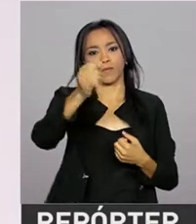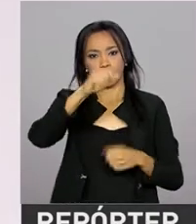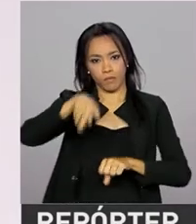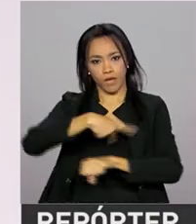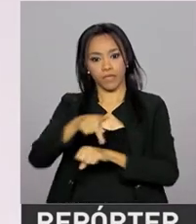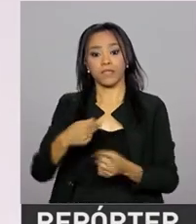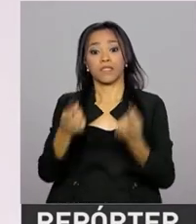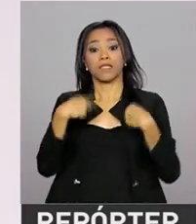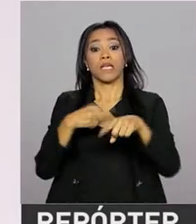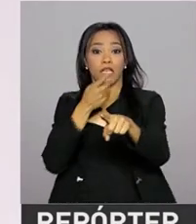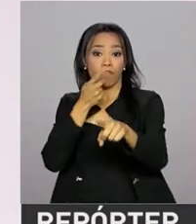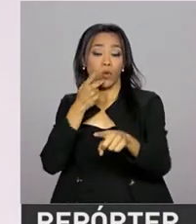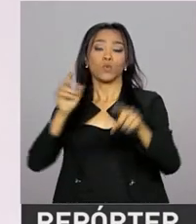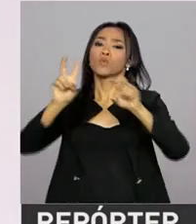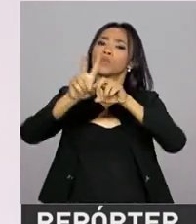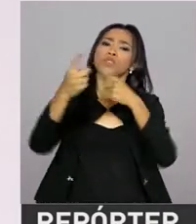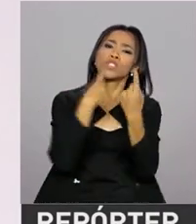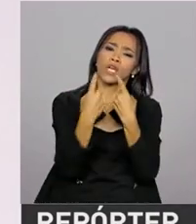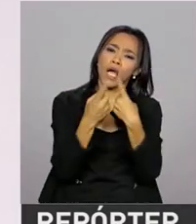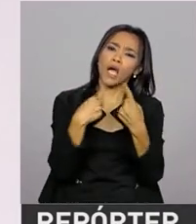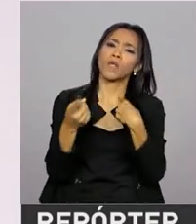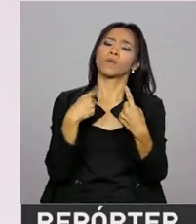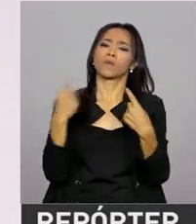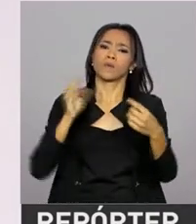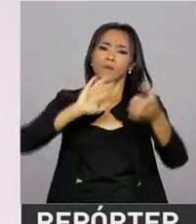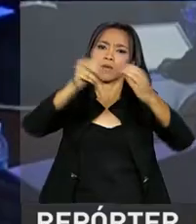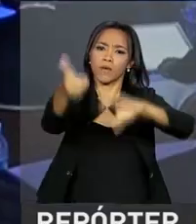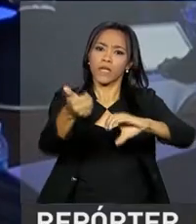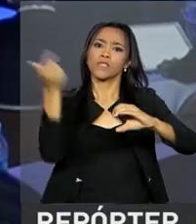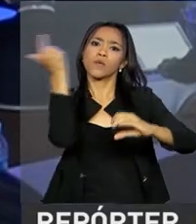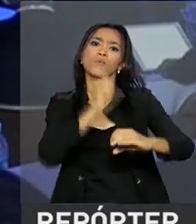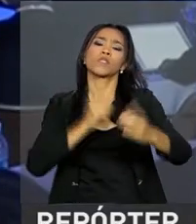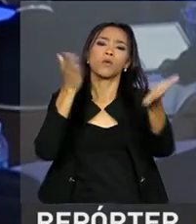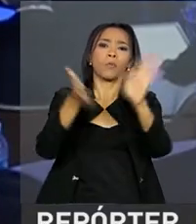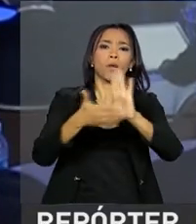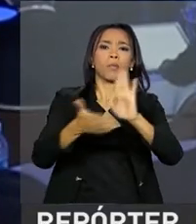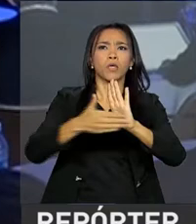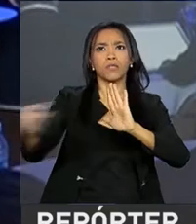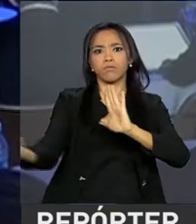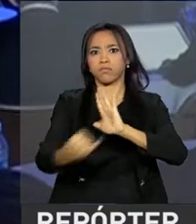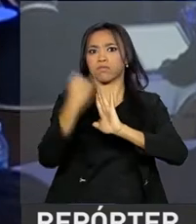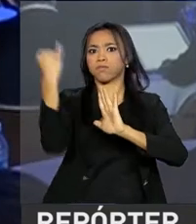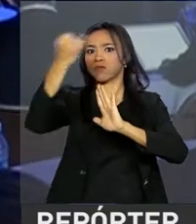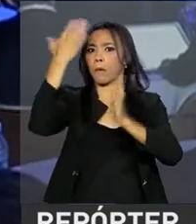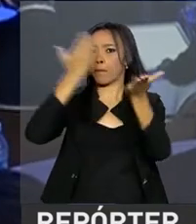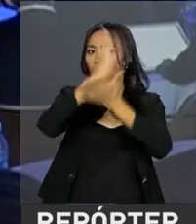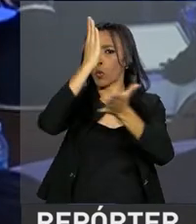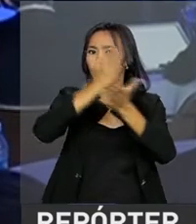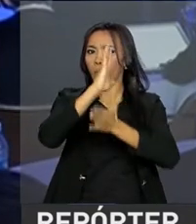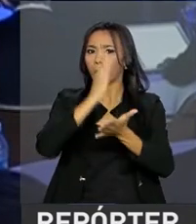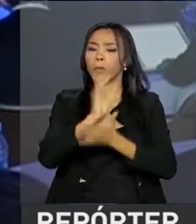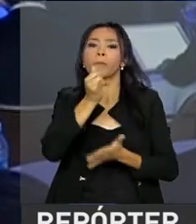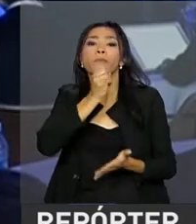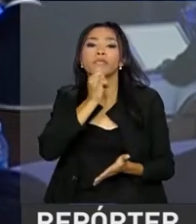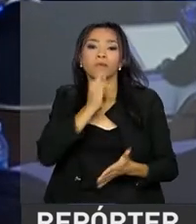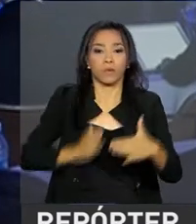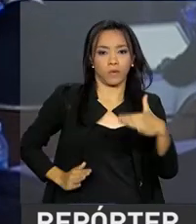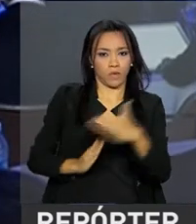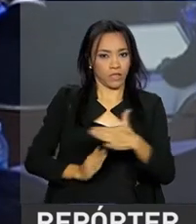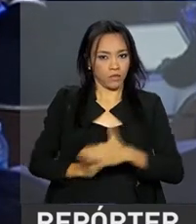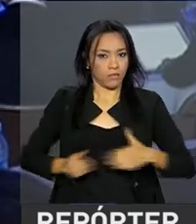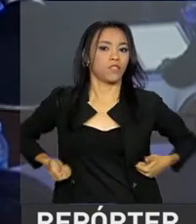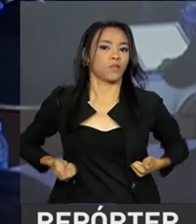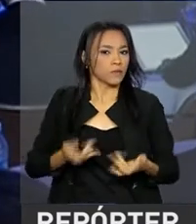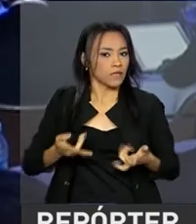que mantém com o congresso nacional que tornou possível a aprovação de propostas importantes para o país como a que criou um teto para